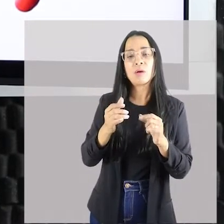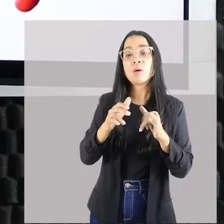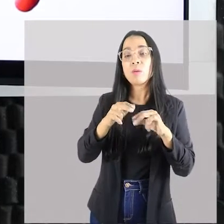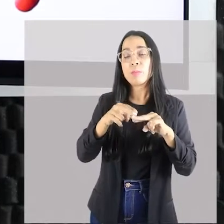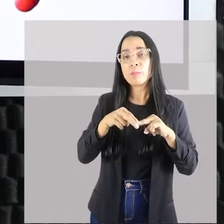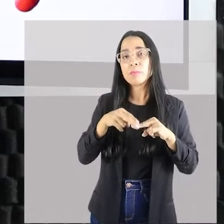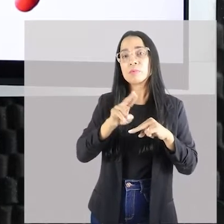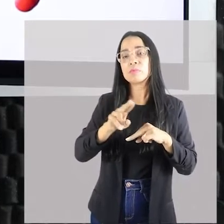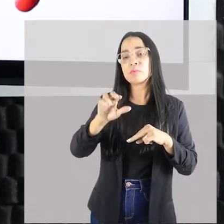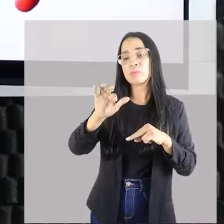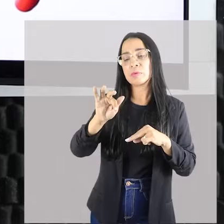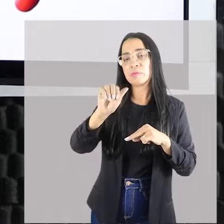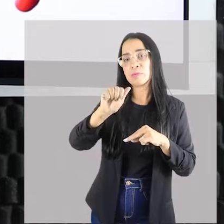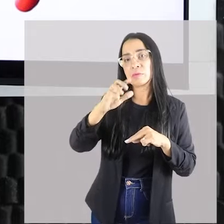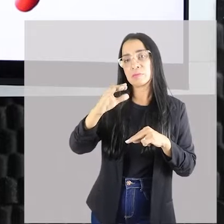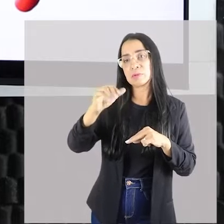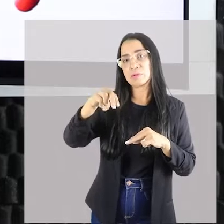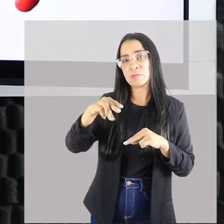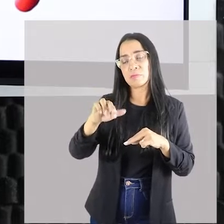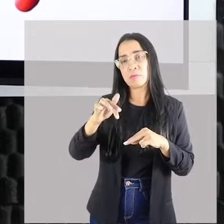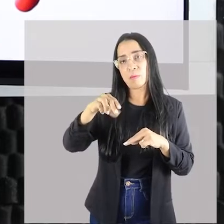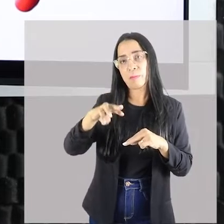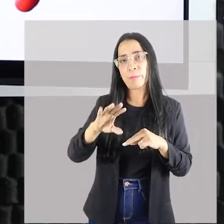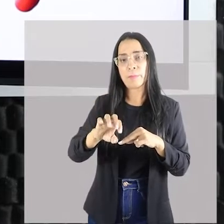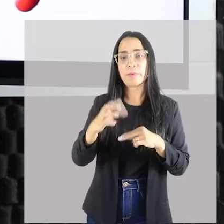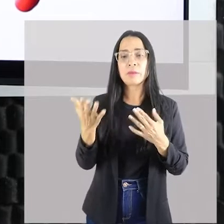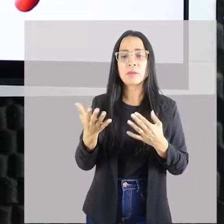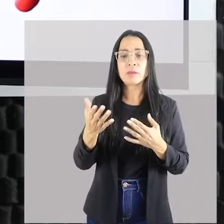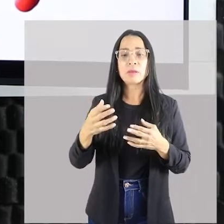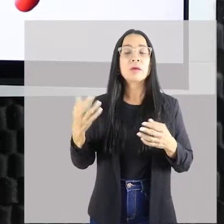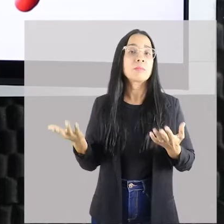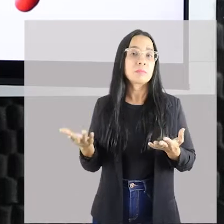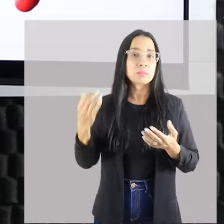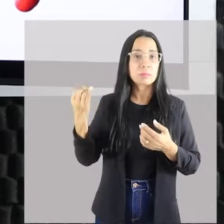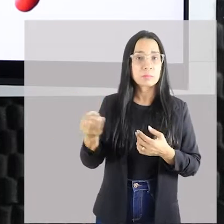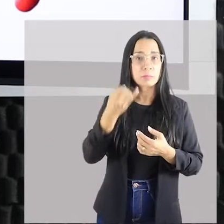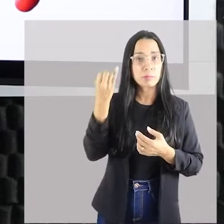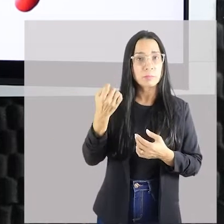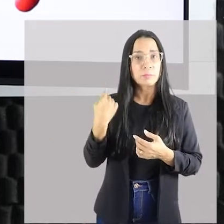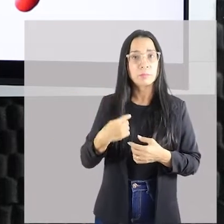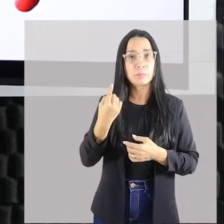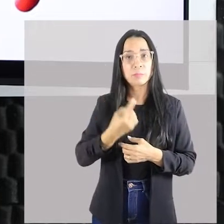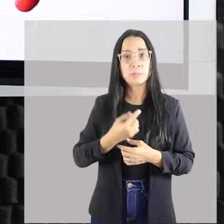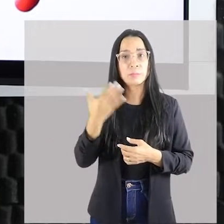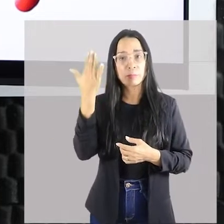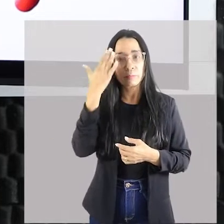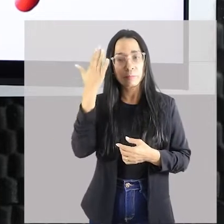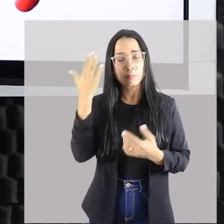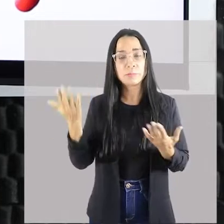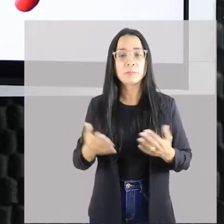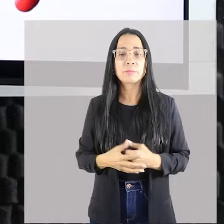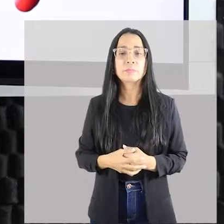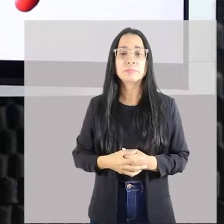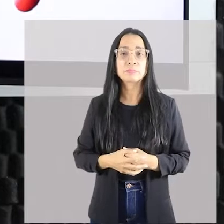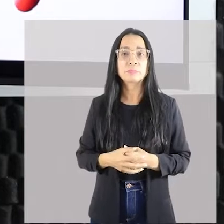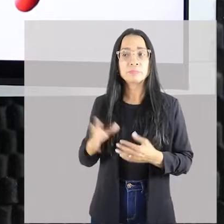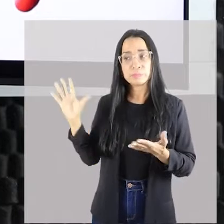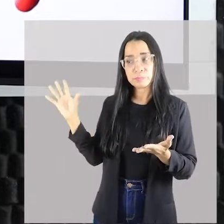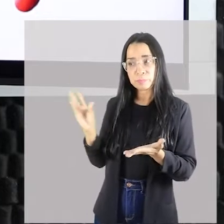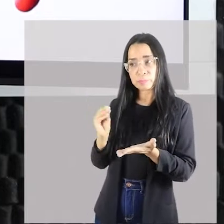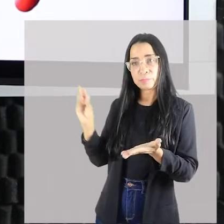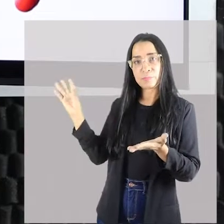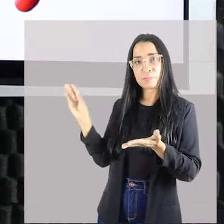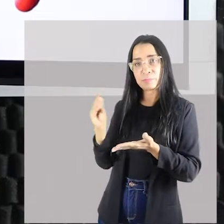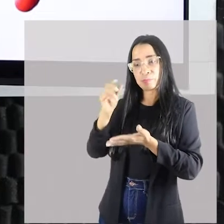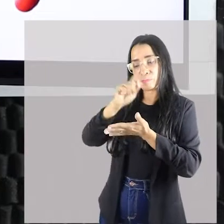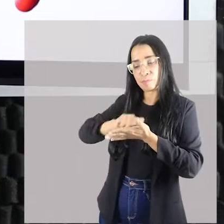de foice, tá certo? Então, isso é muito relevante aí pra gente pontuar, tá certo? Anotem, porque